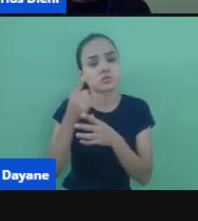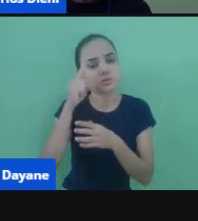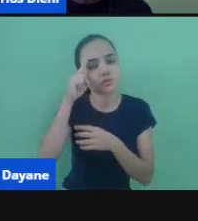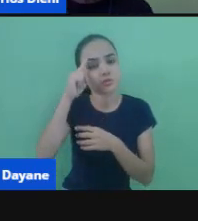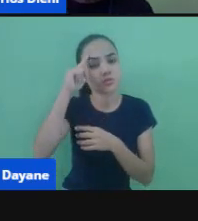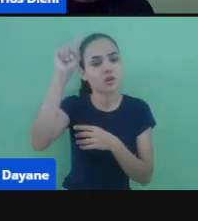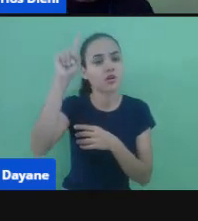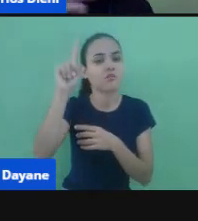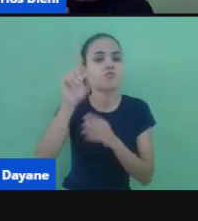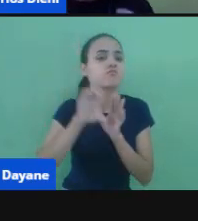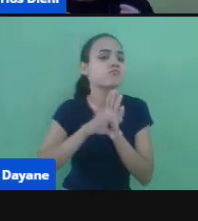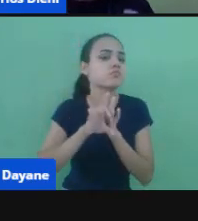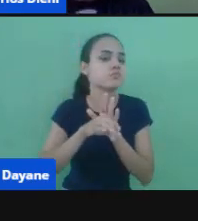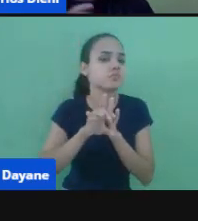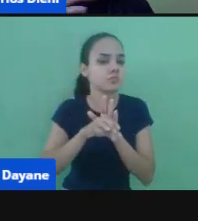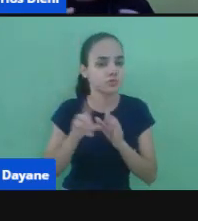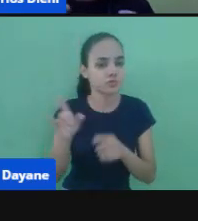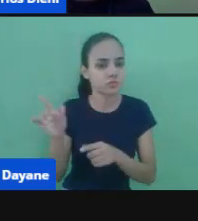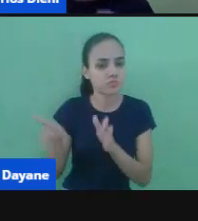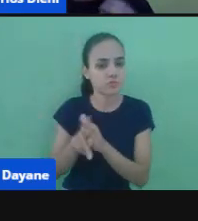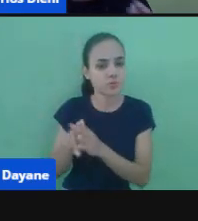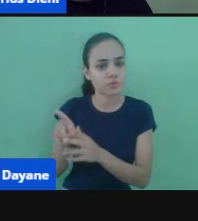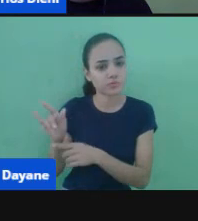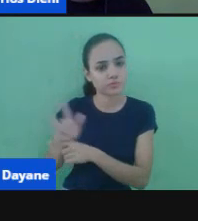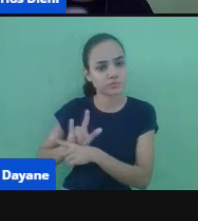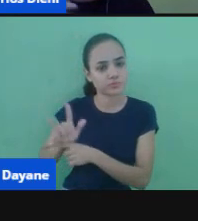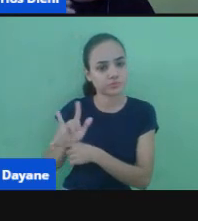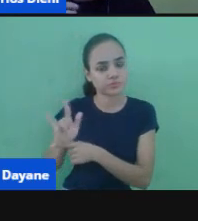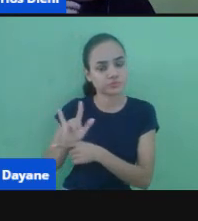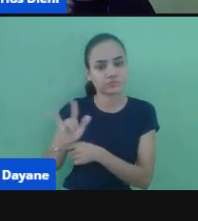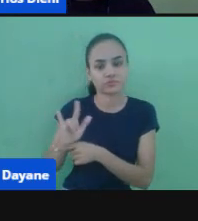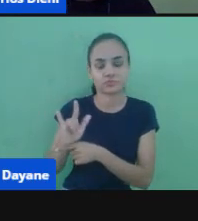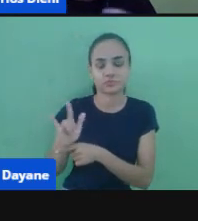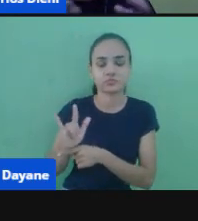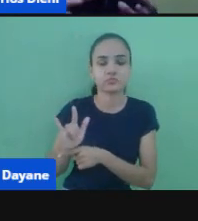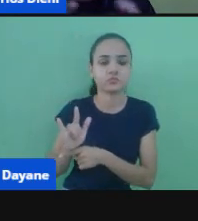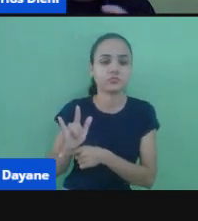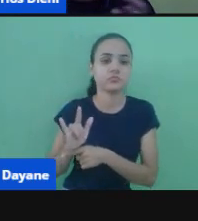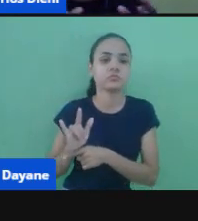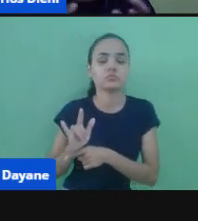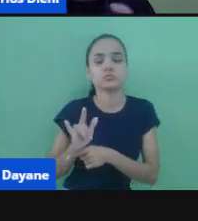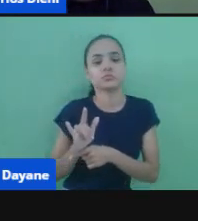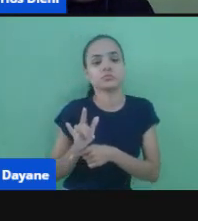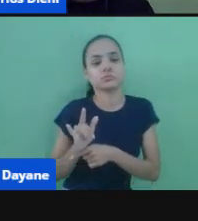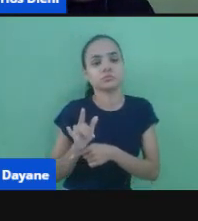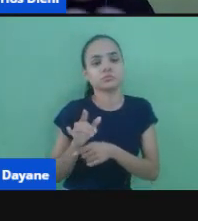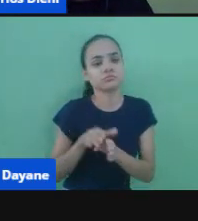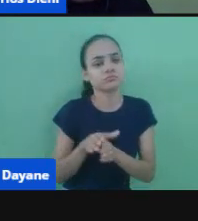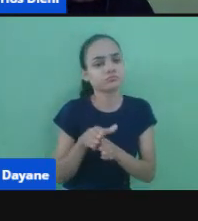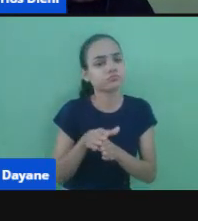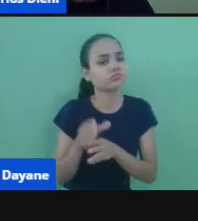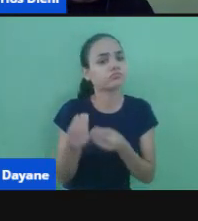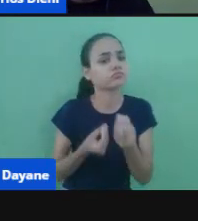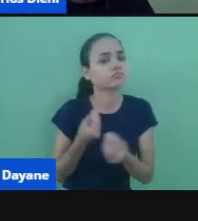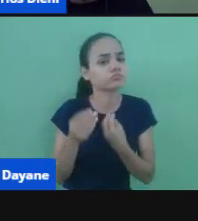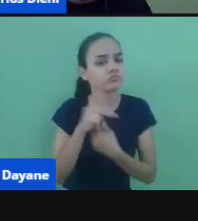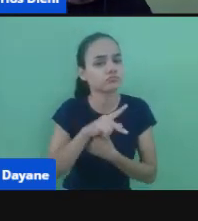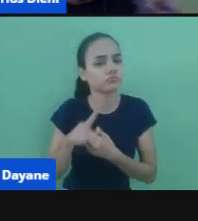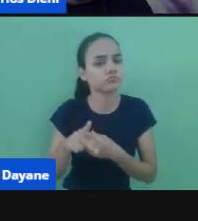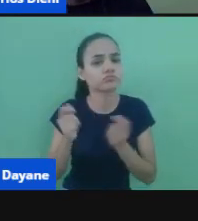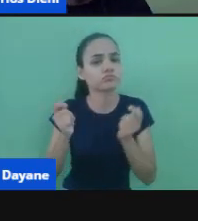dando algumas exemplificações de como que o professor pode criar em cima desses modos em sala de